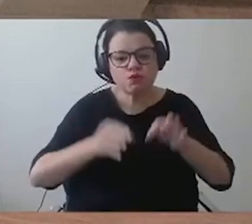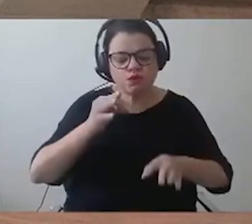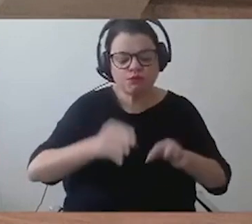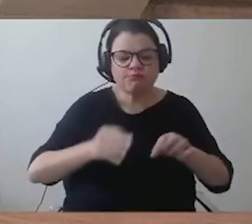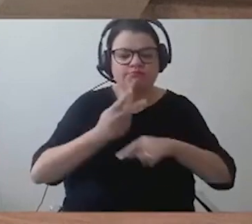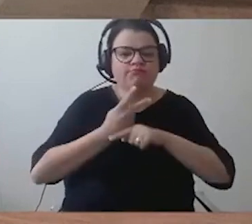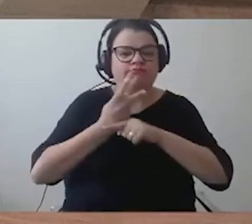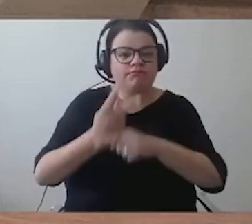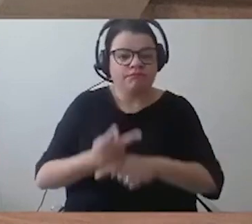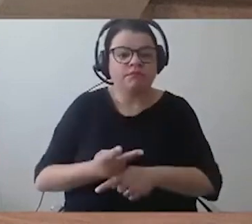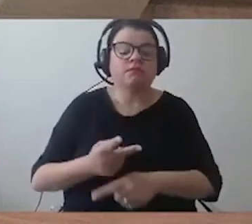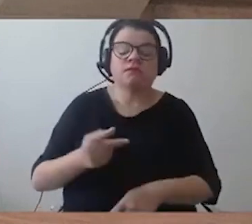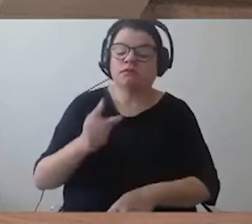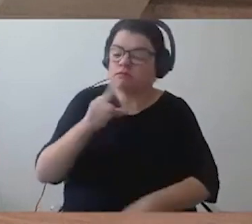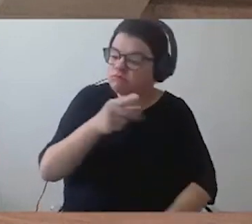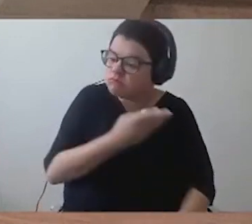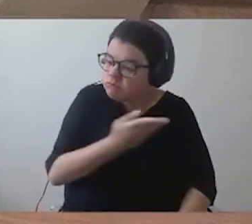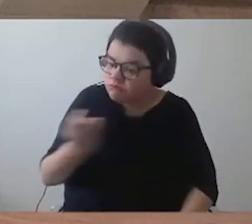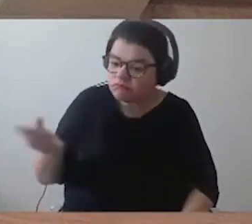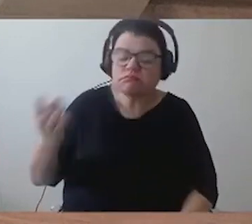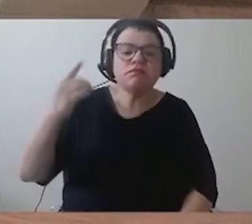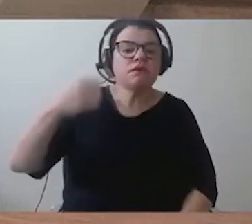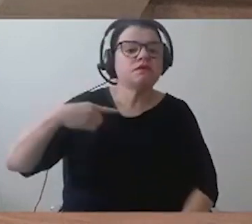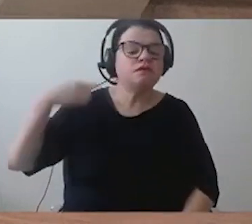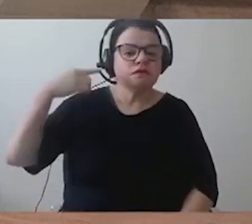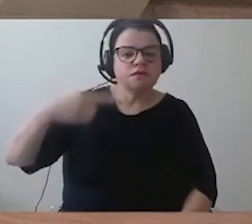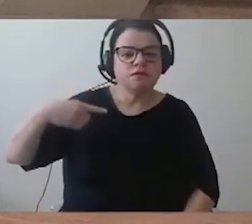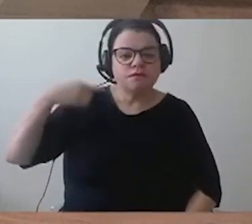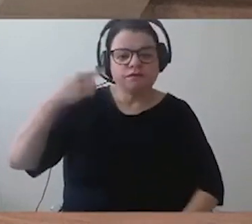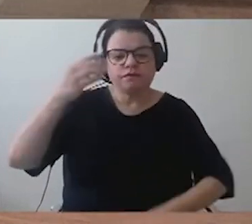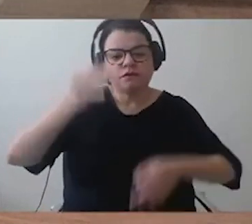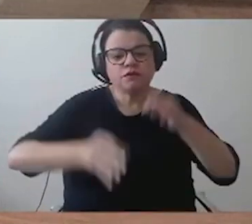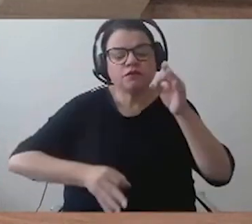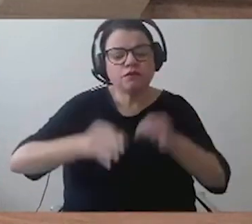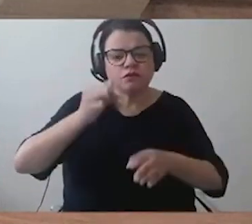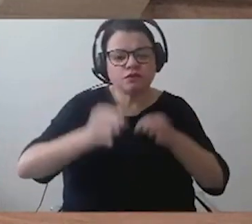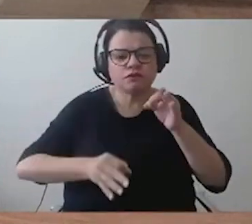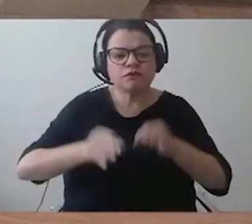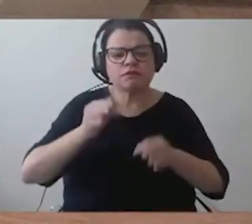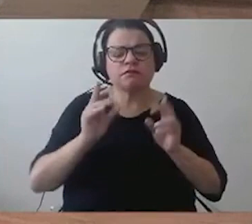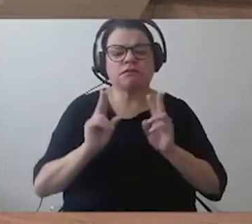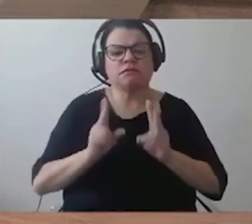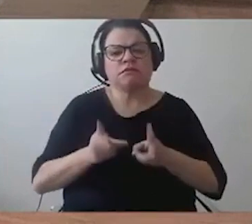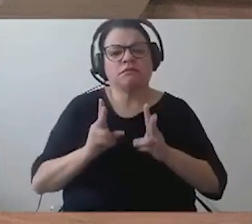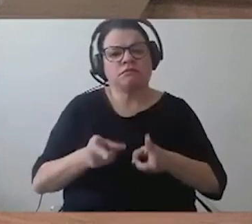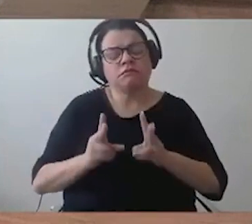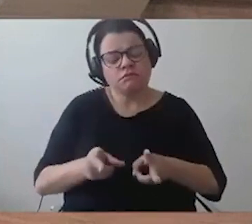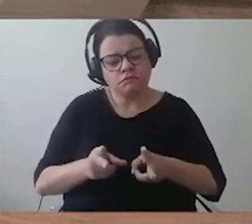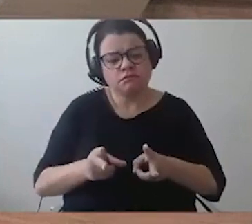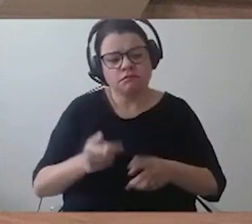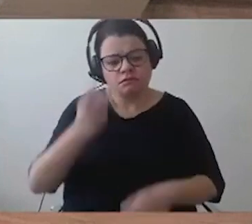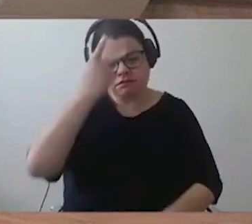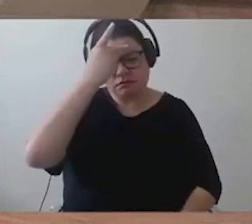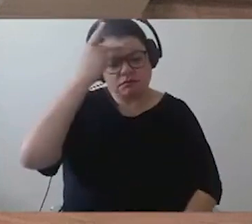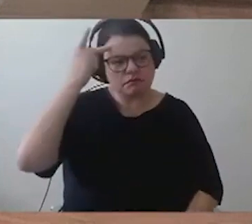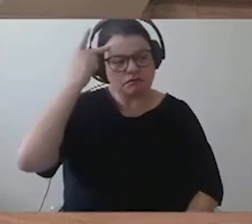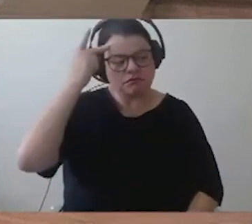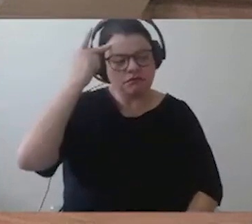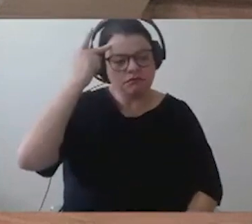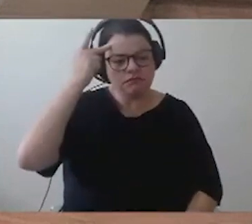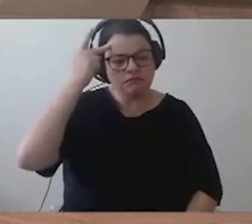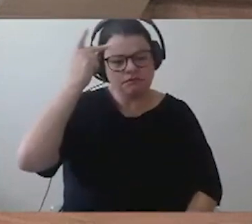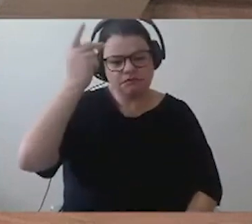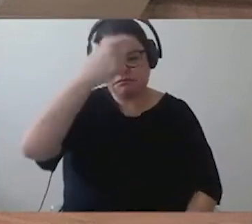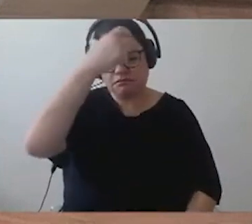trabalhando para que justiça seja feita e essas pessoas sejam, de forma clara, alcançar